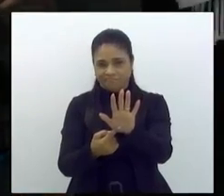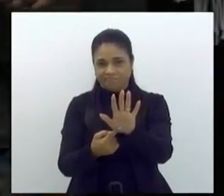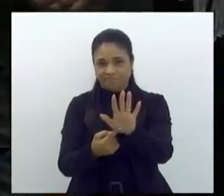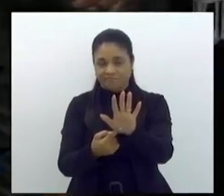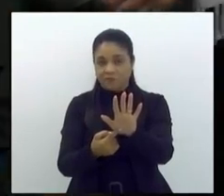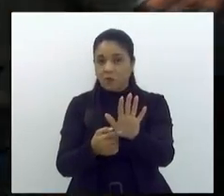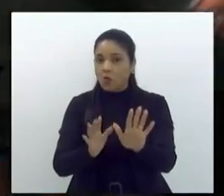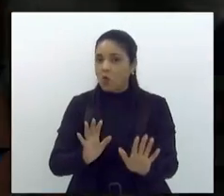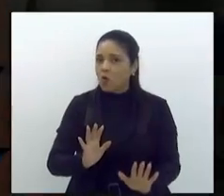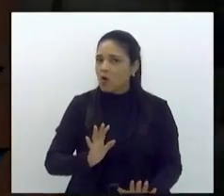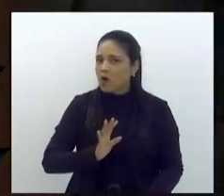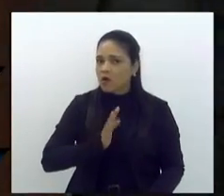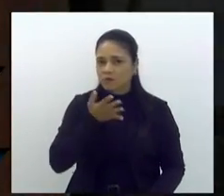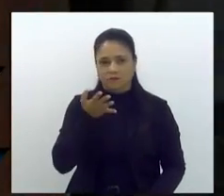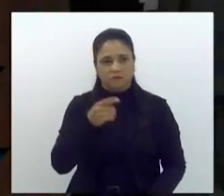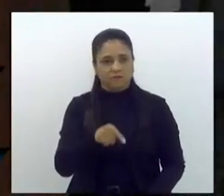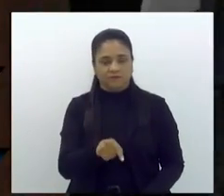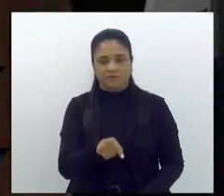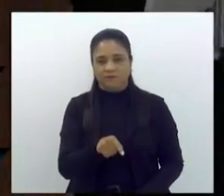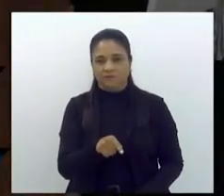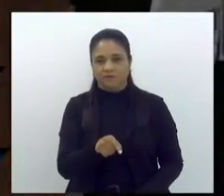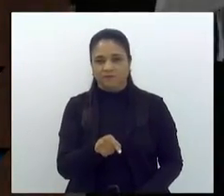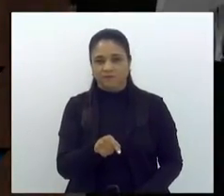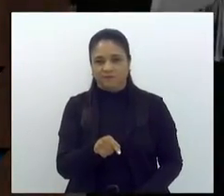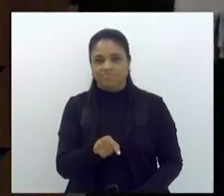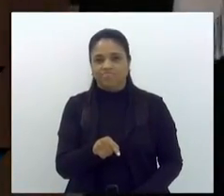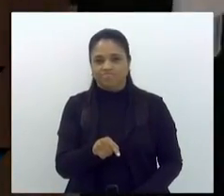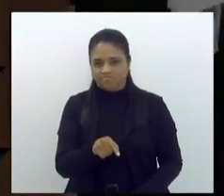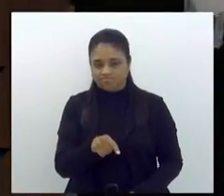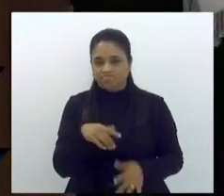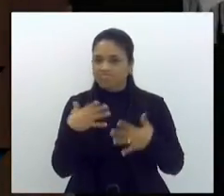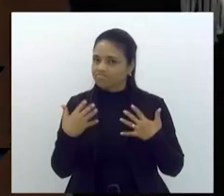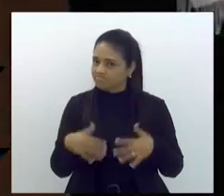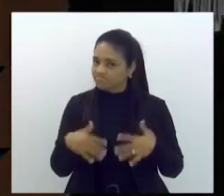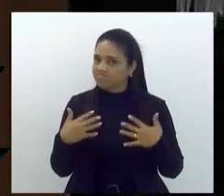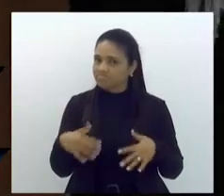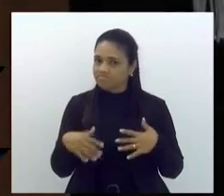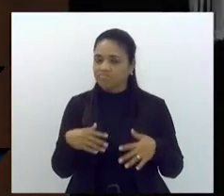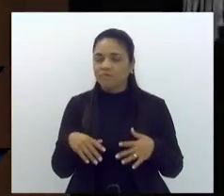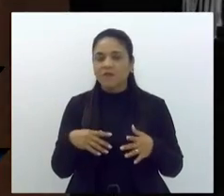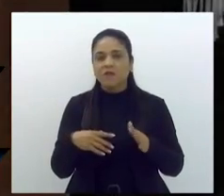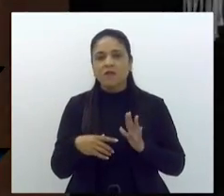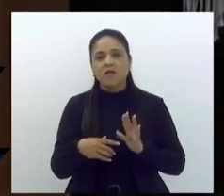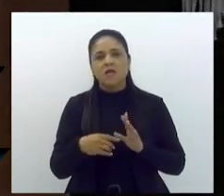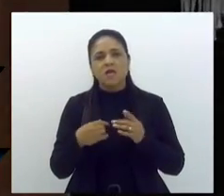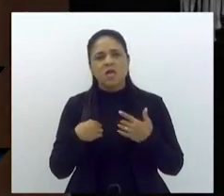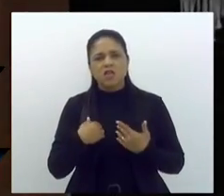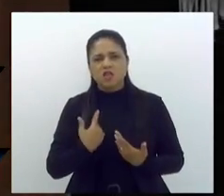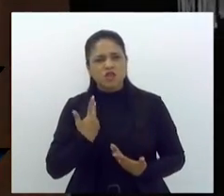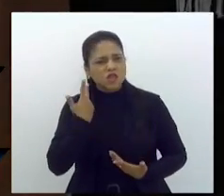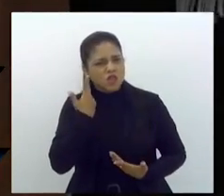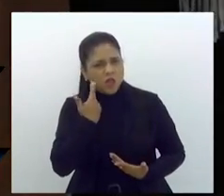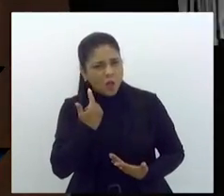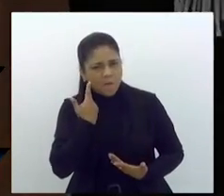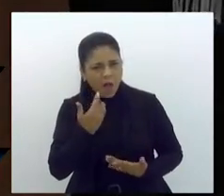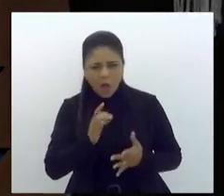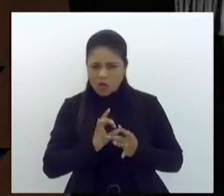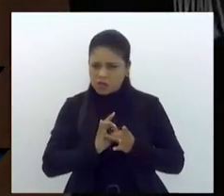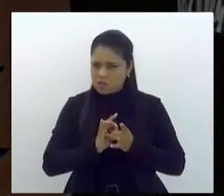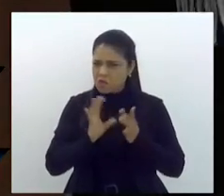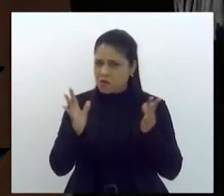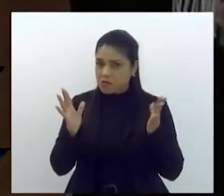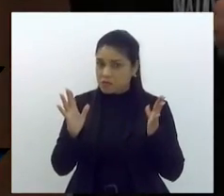aterrorizantes porque é evidente que é normal e é da Democracia